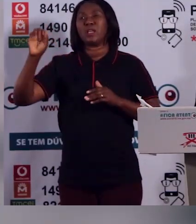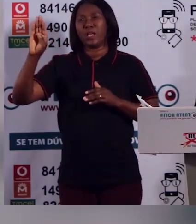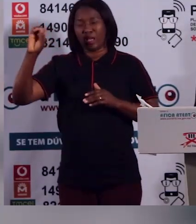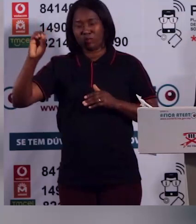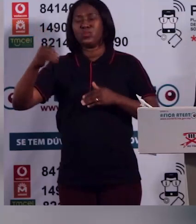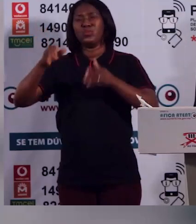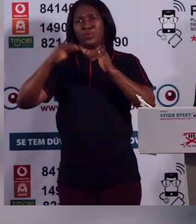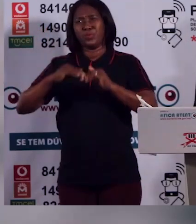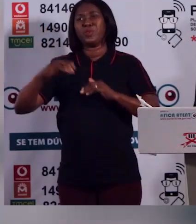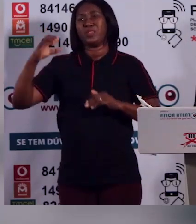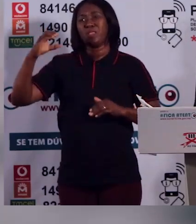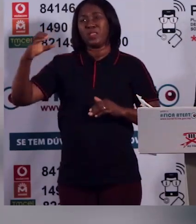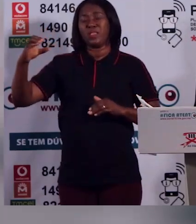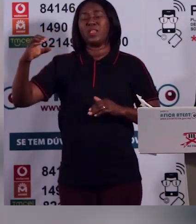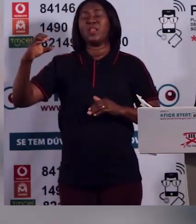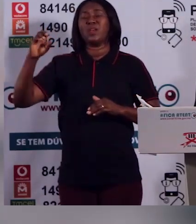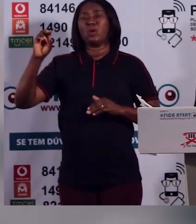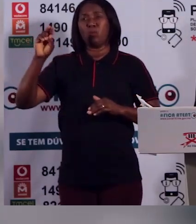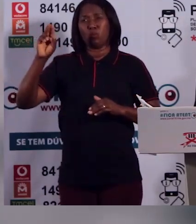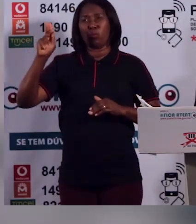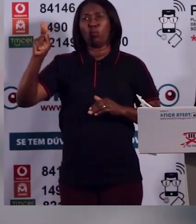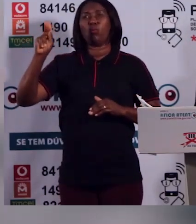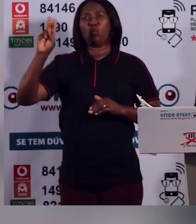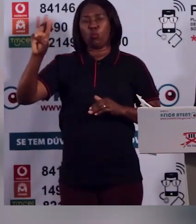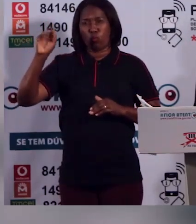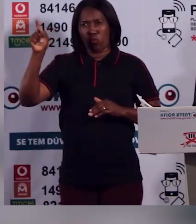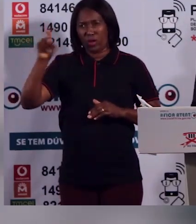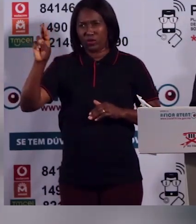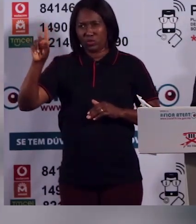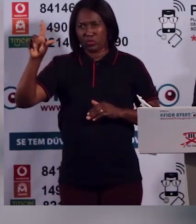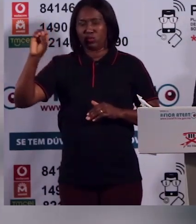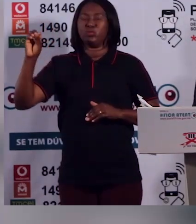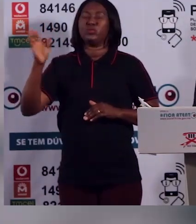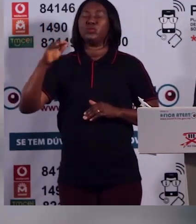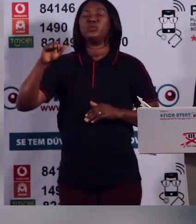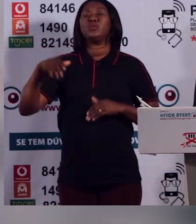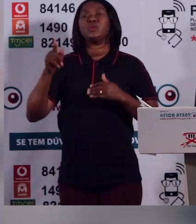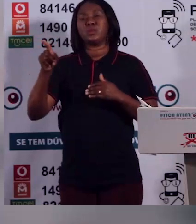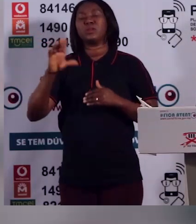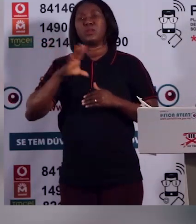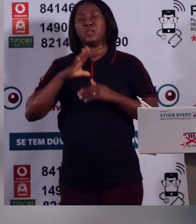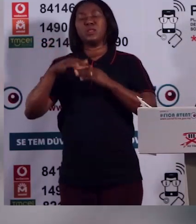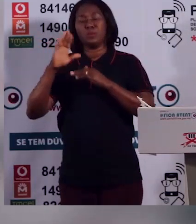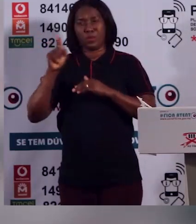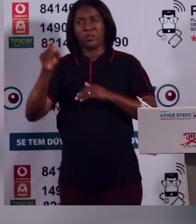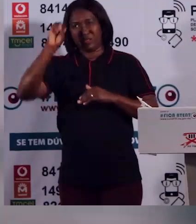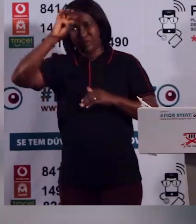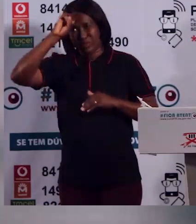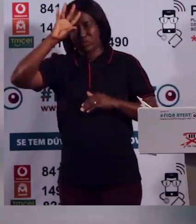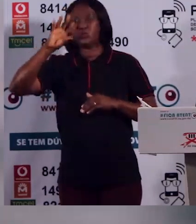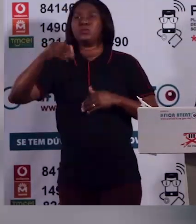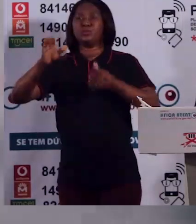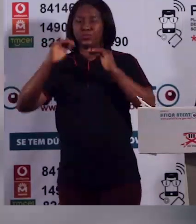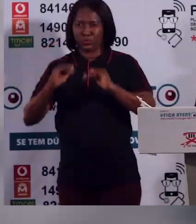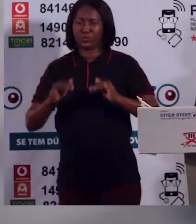O KwaZulu-Natal conta atualmente com cerca de 12% do número de casos da África do Sul. O próximo,